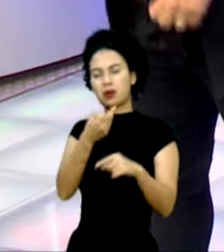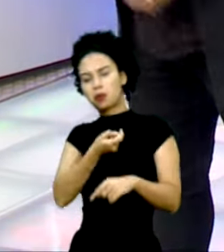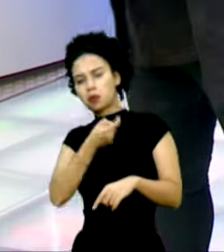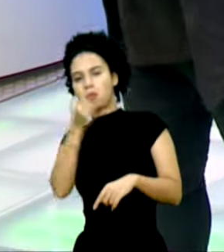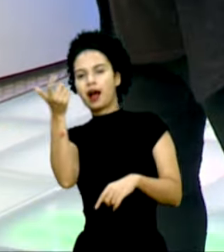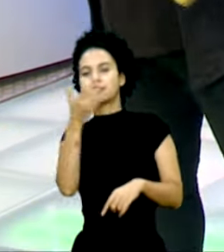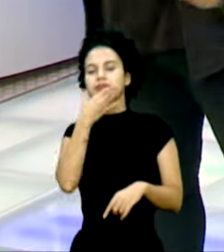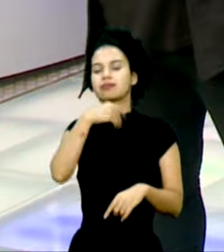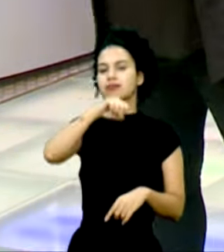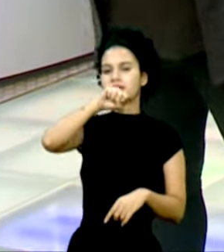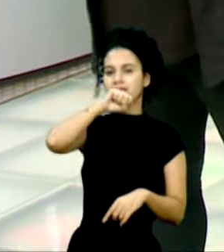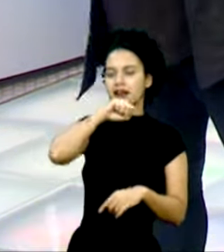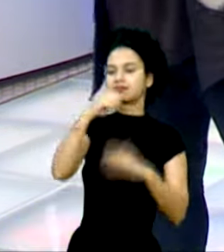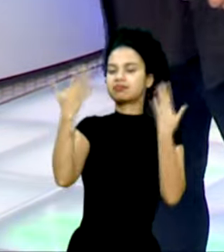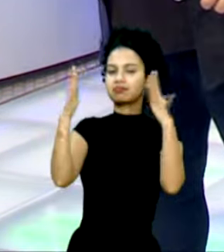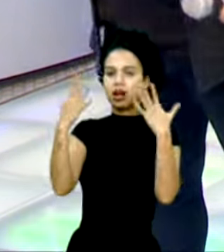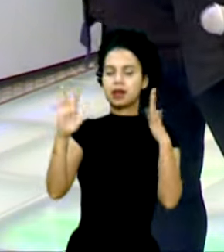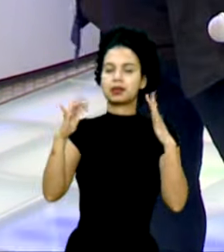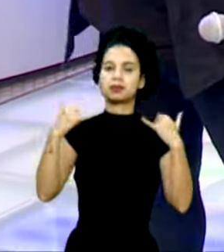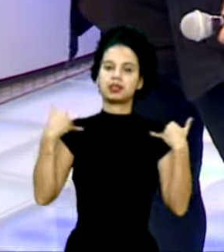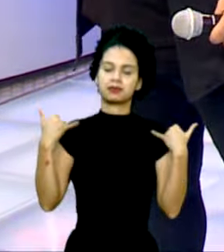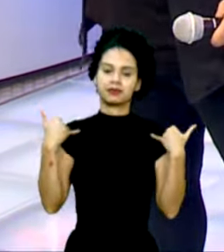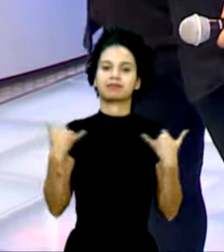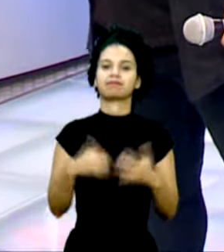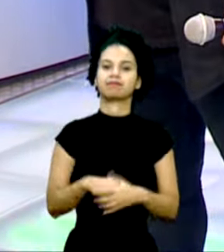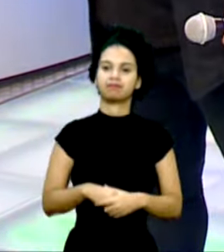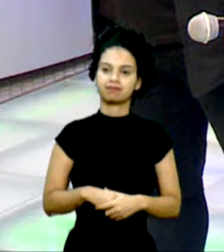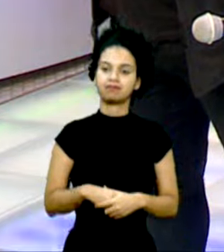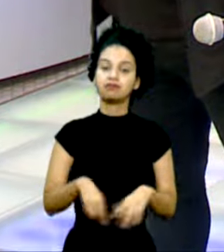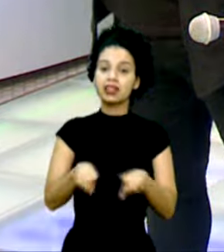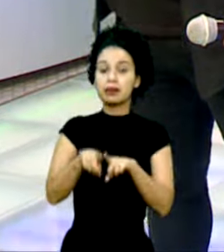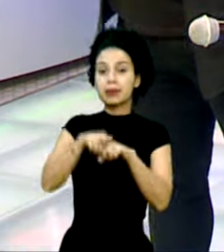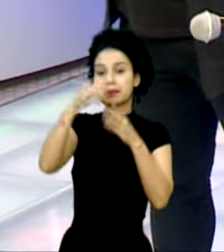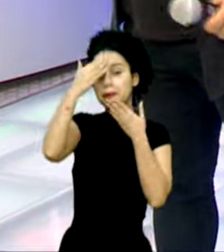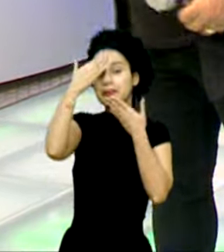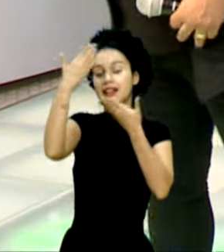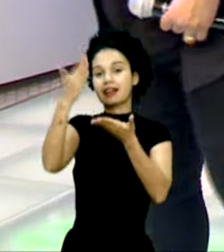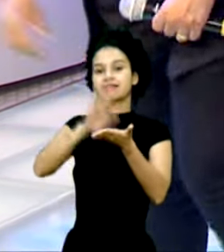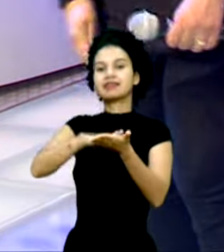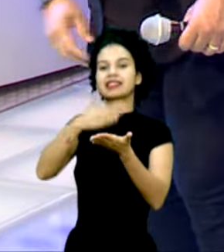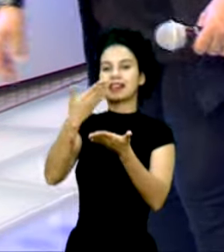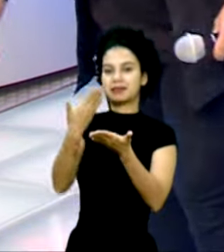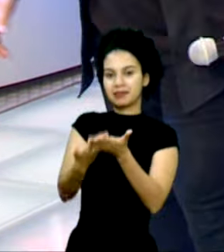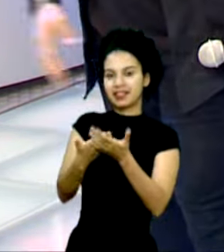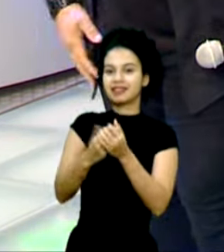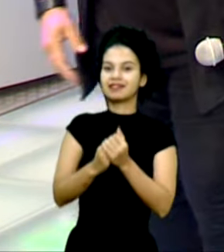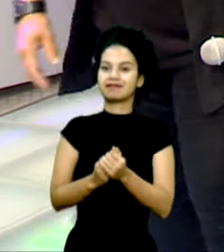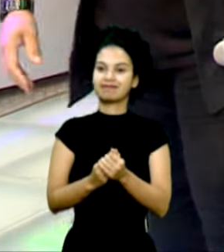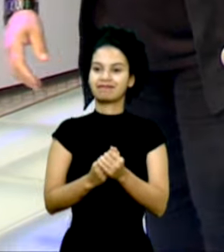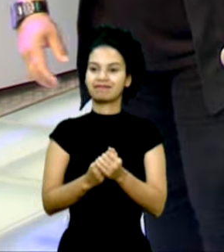mais uma vez, Edson Lobão, pelo seu dia. Quero agradecer também aqui os nossos intérpretes de Lidas,